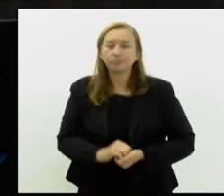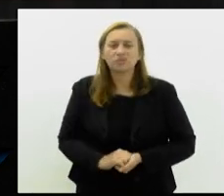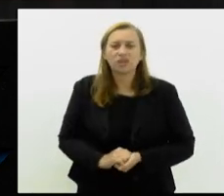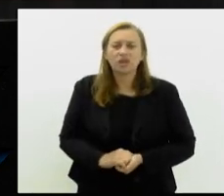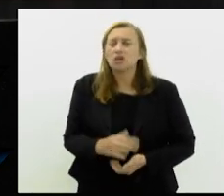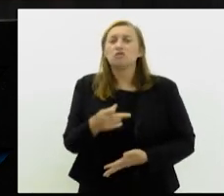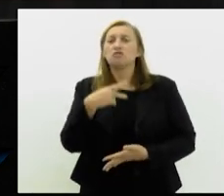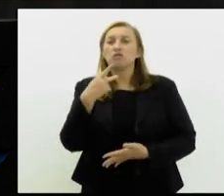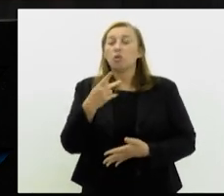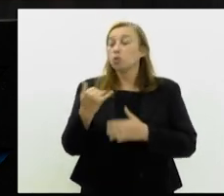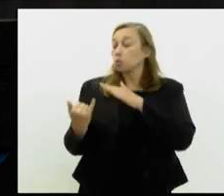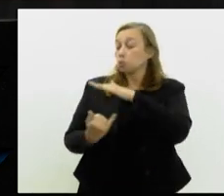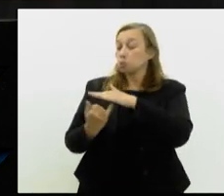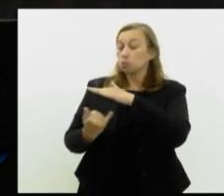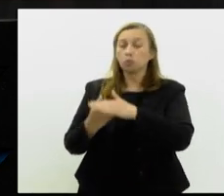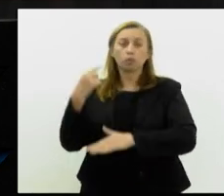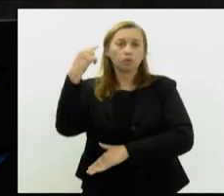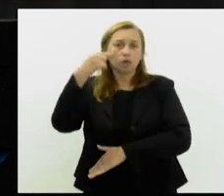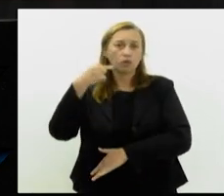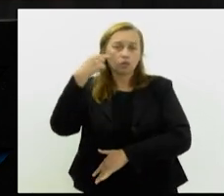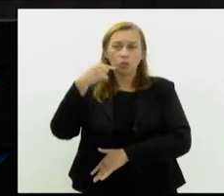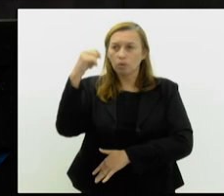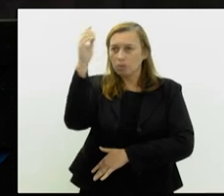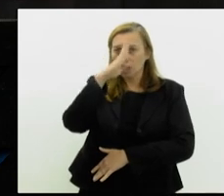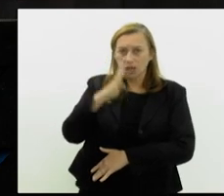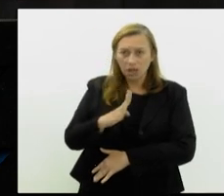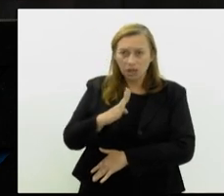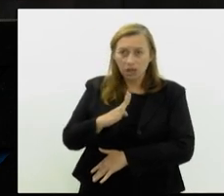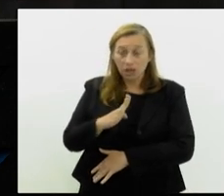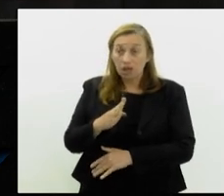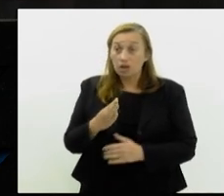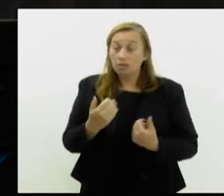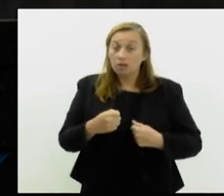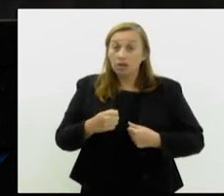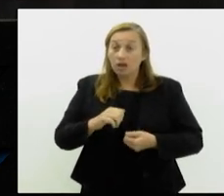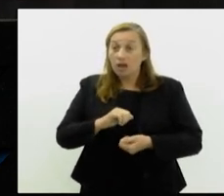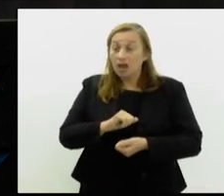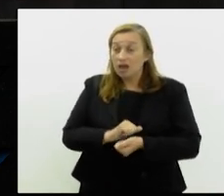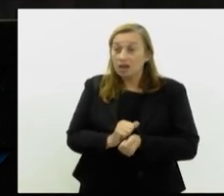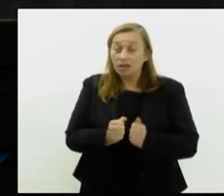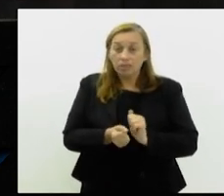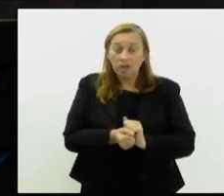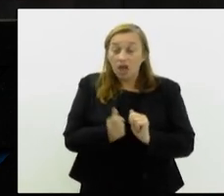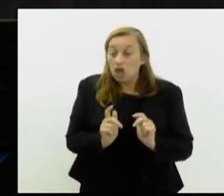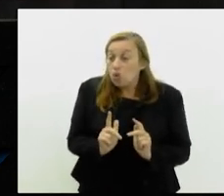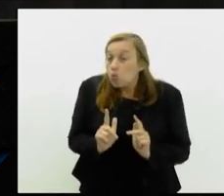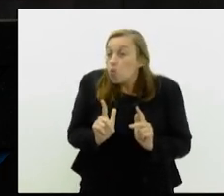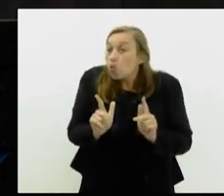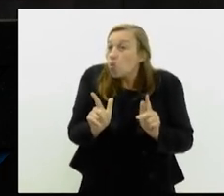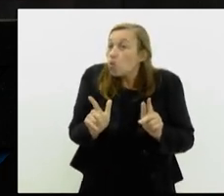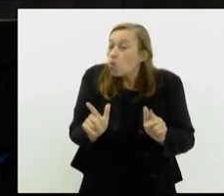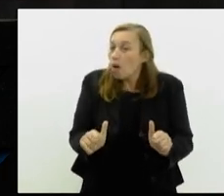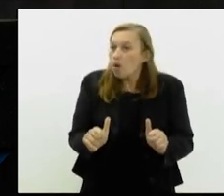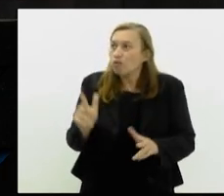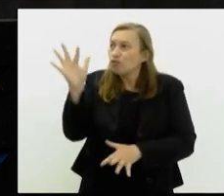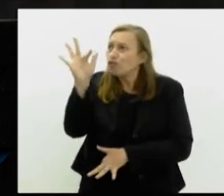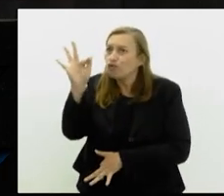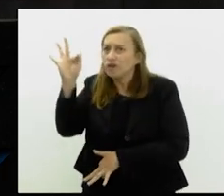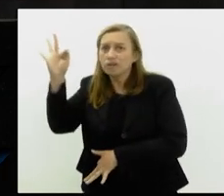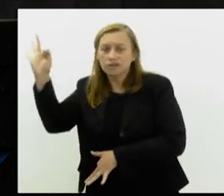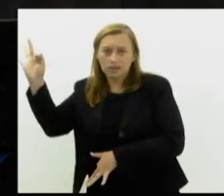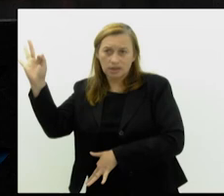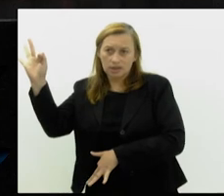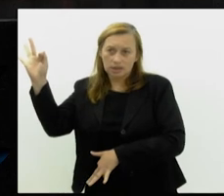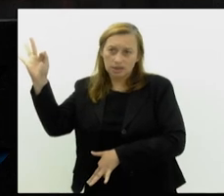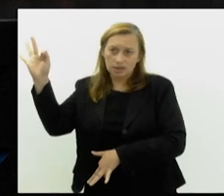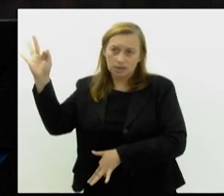disse que o Instituto de advogados brasileiros deveria adotar o mesmo princípio dos Franceses